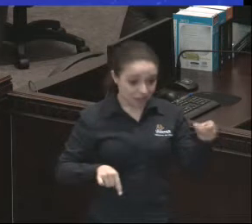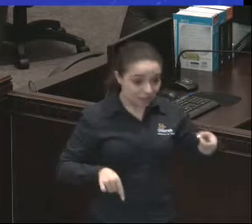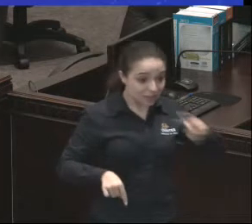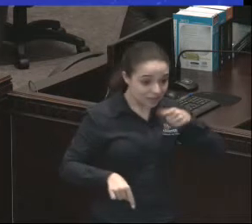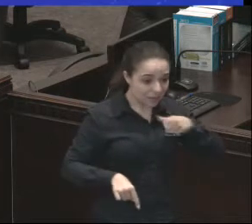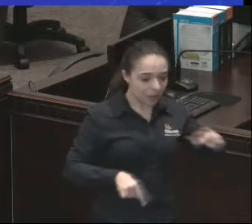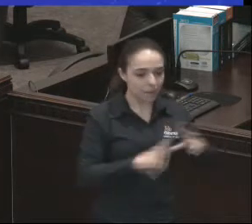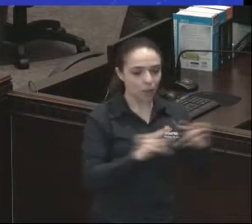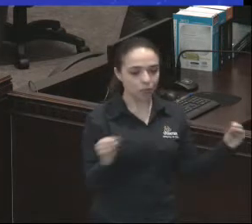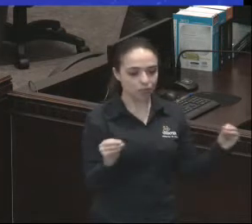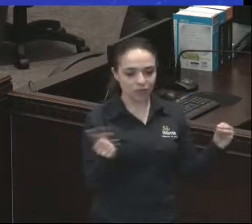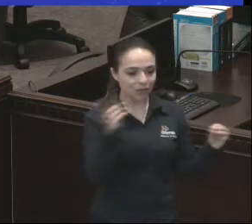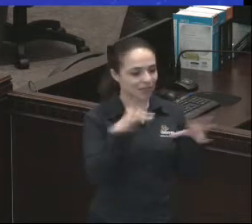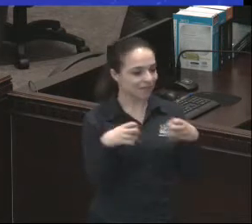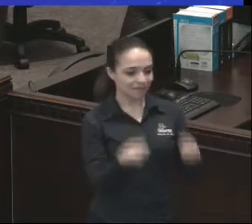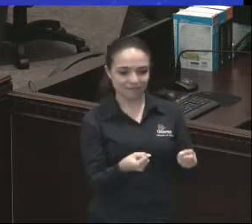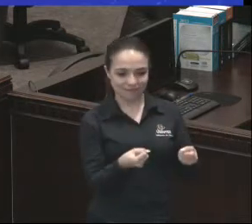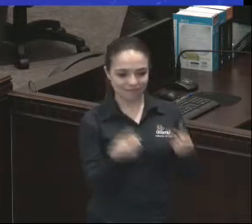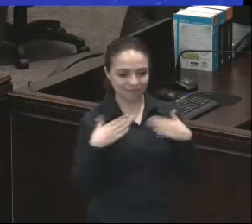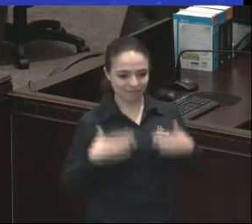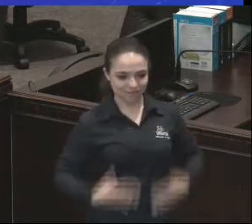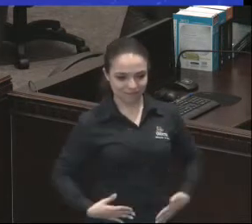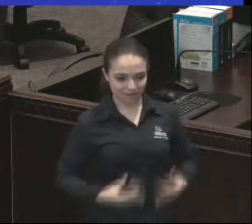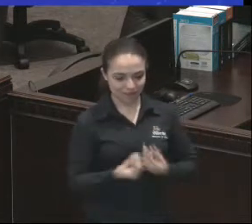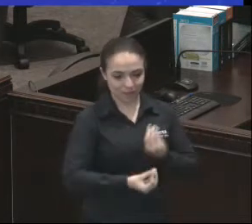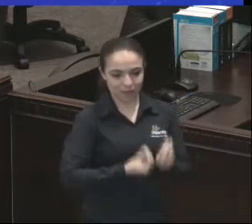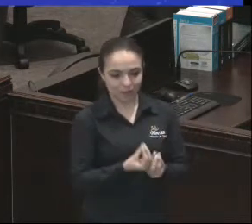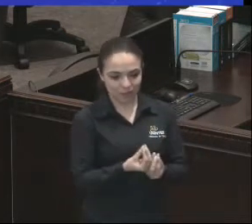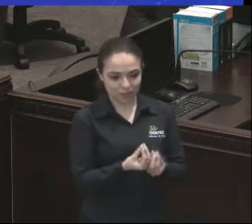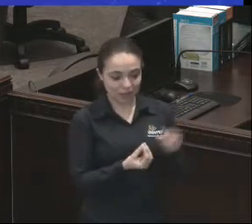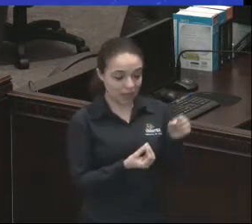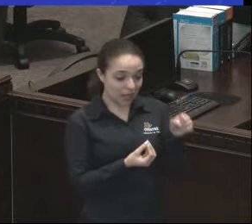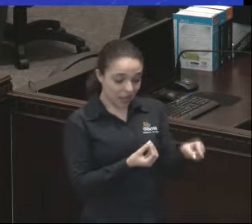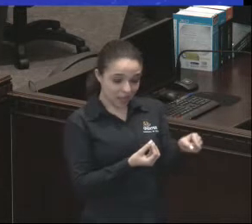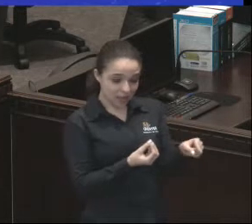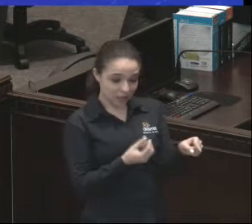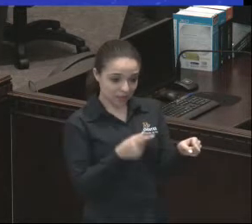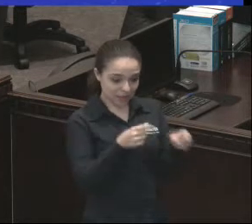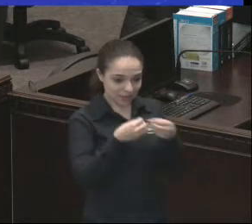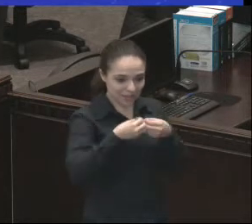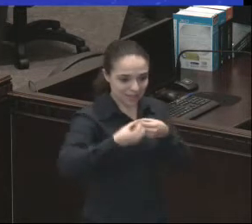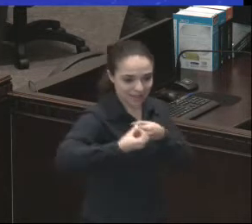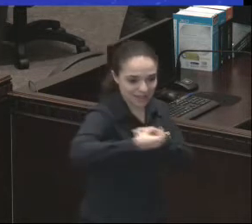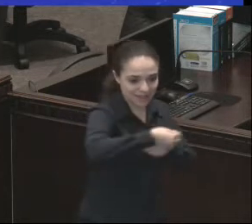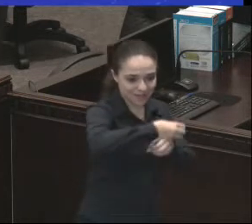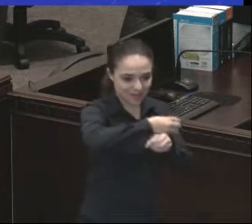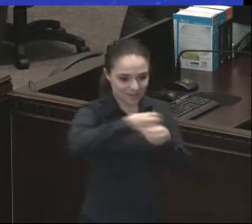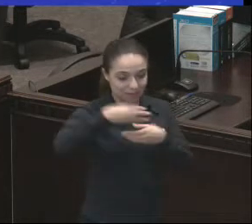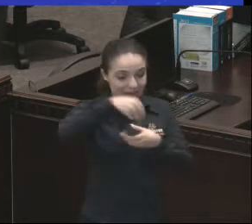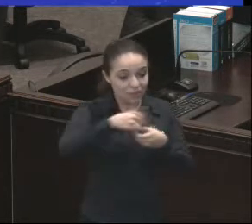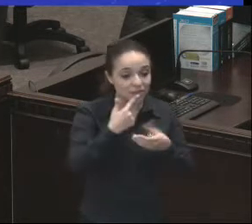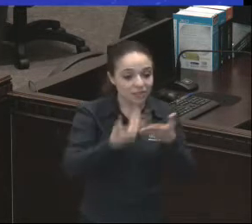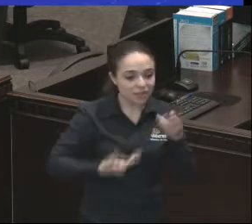menos diminuem bastante. Isso significa o quê? Significa que a migração de leucócitos